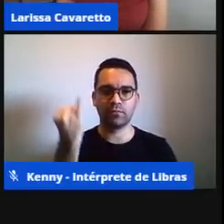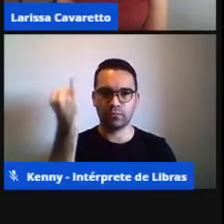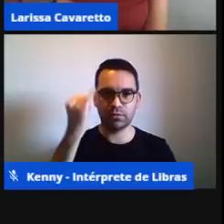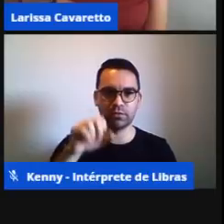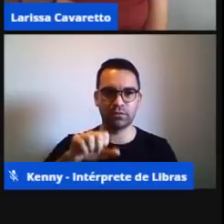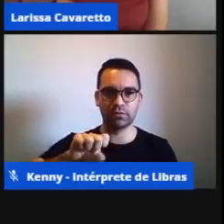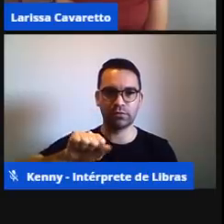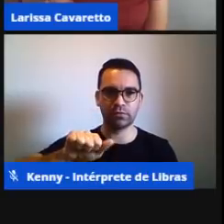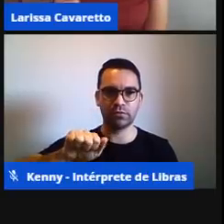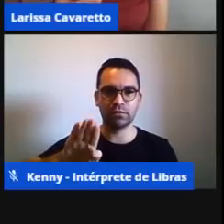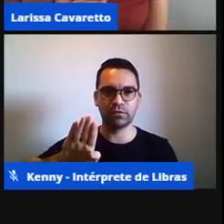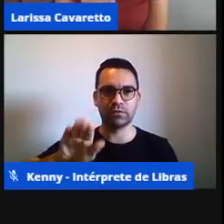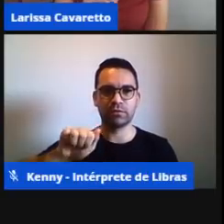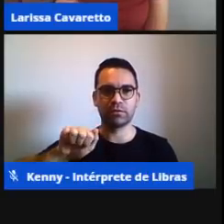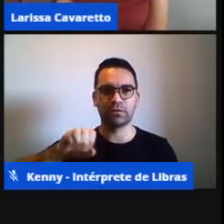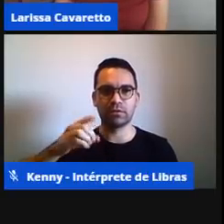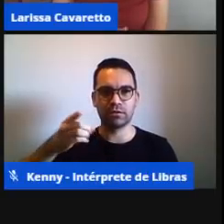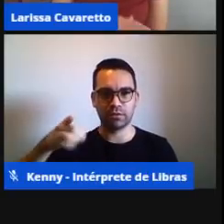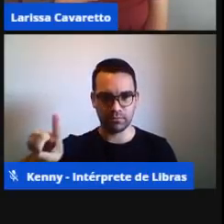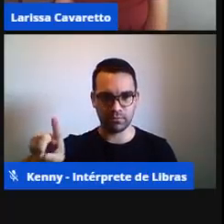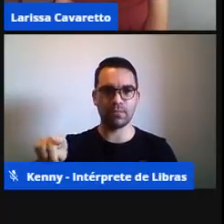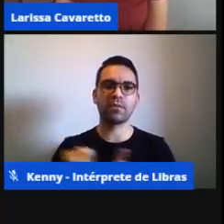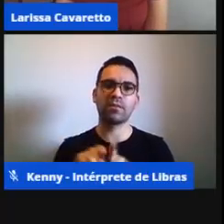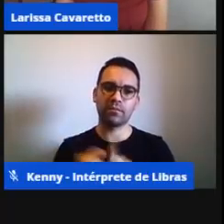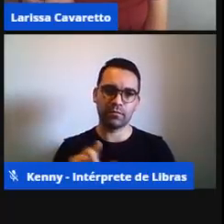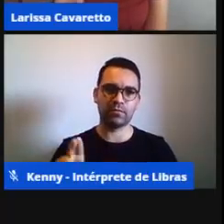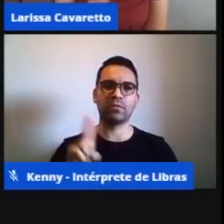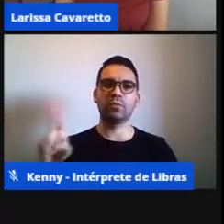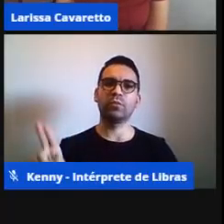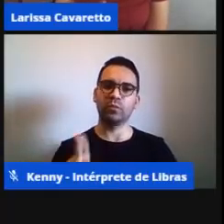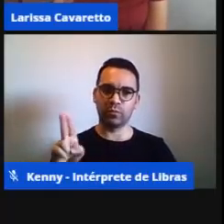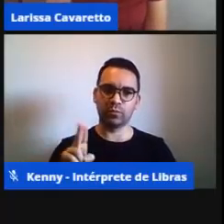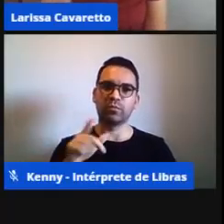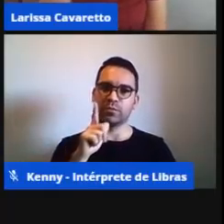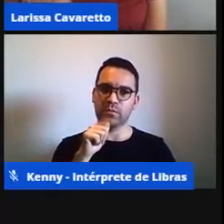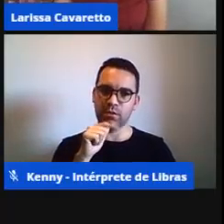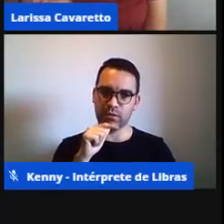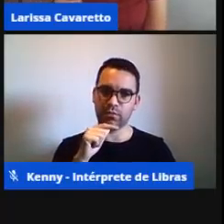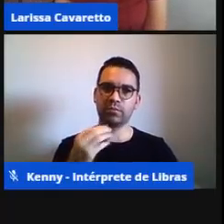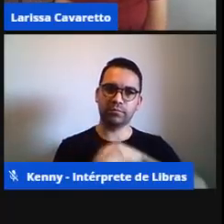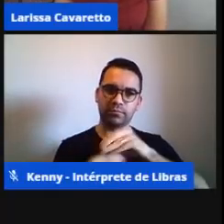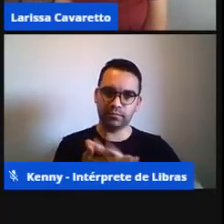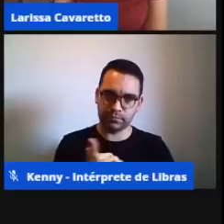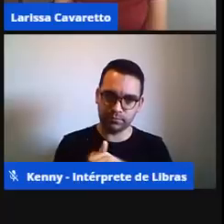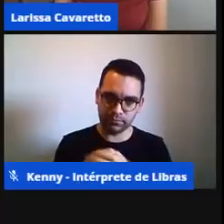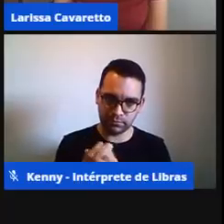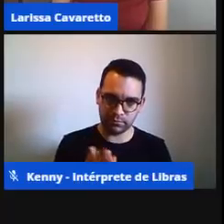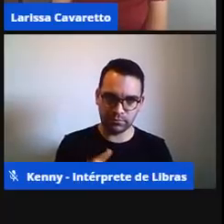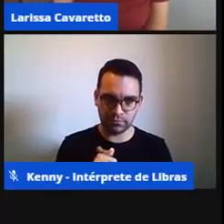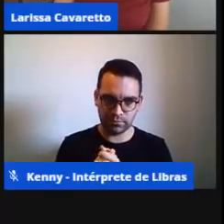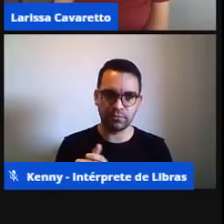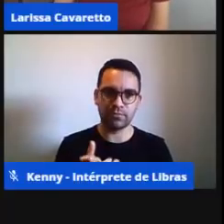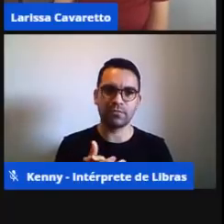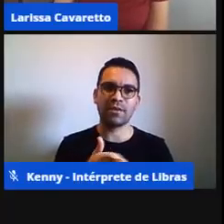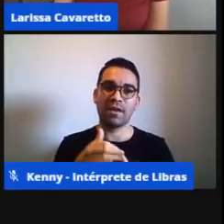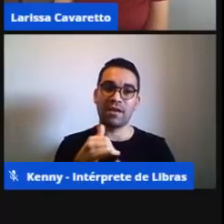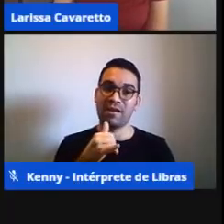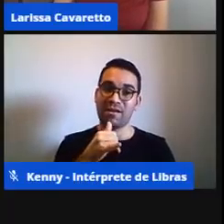para lavagem de mãos, é o ideal. Quanto mais pontos tiver, melhor, porque daí se evita a aglomeração nos banheiros.